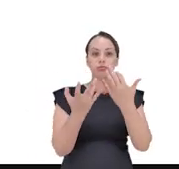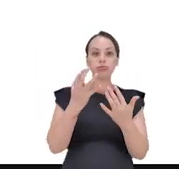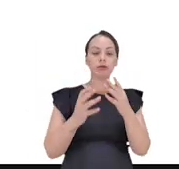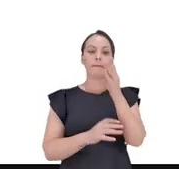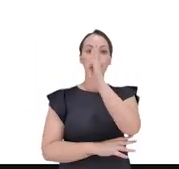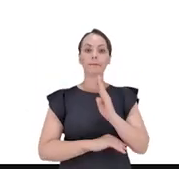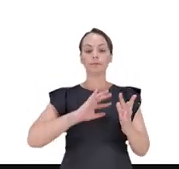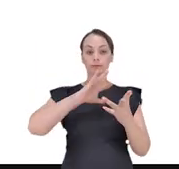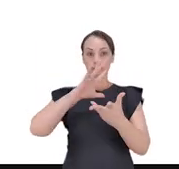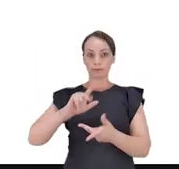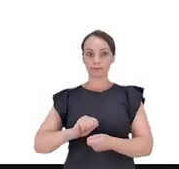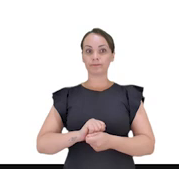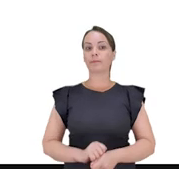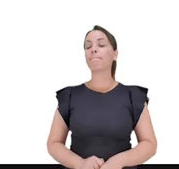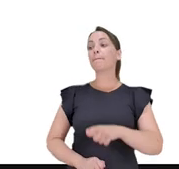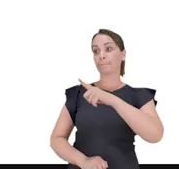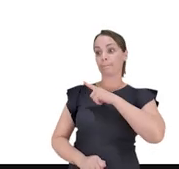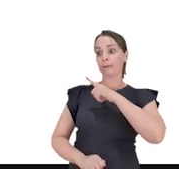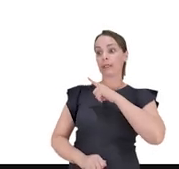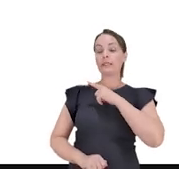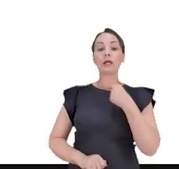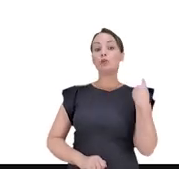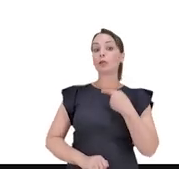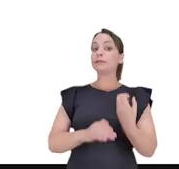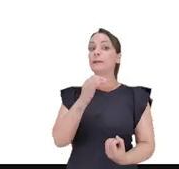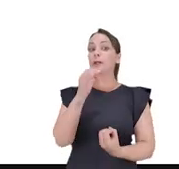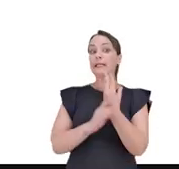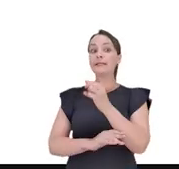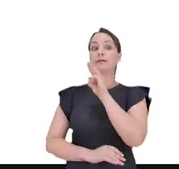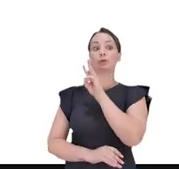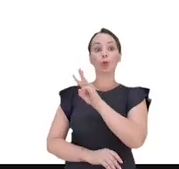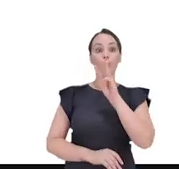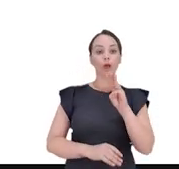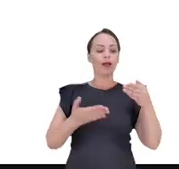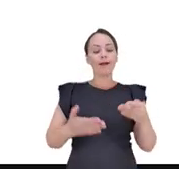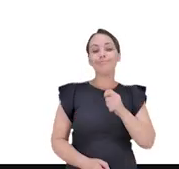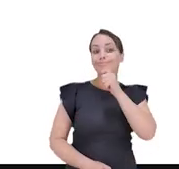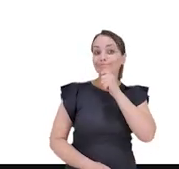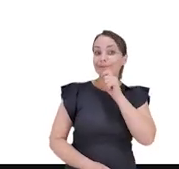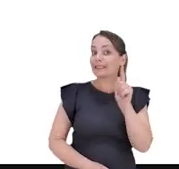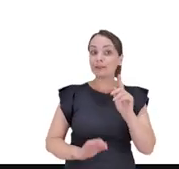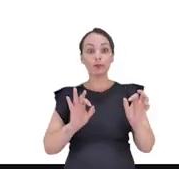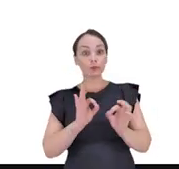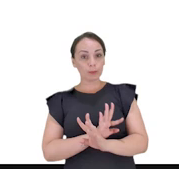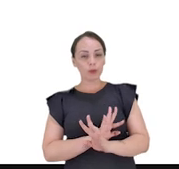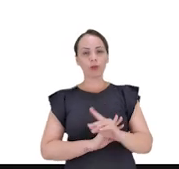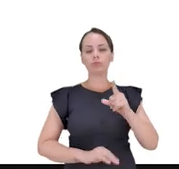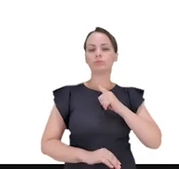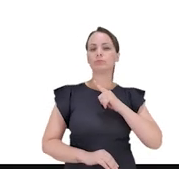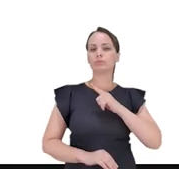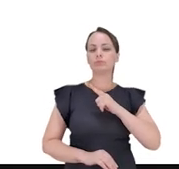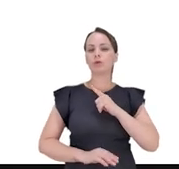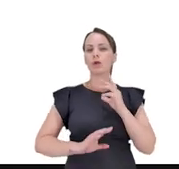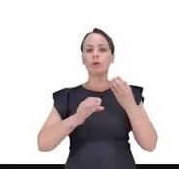mundo? A gente está montando um site, então, nesse momento, eu acho que talvez a